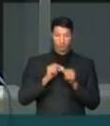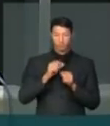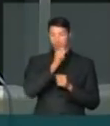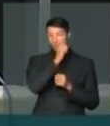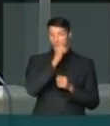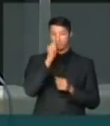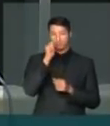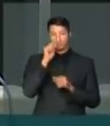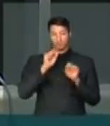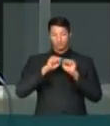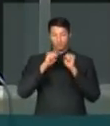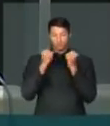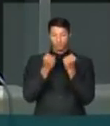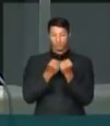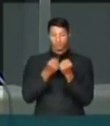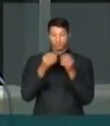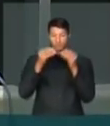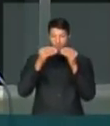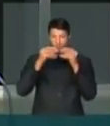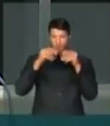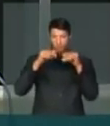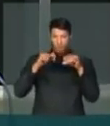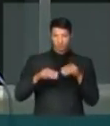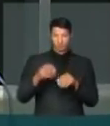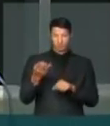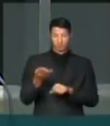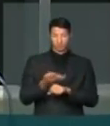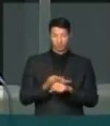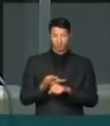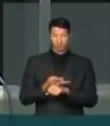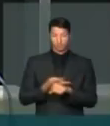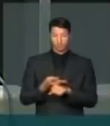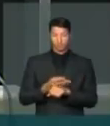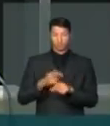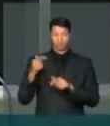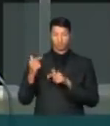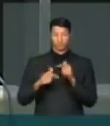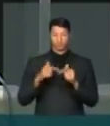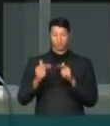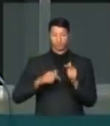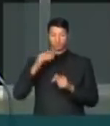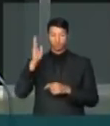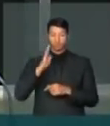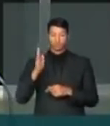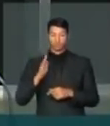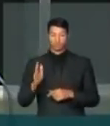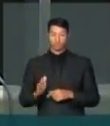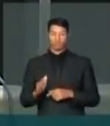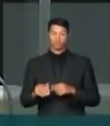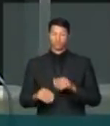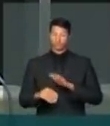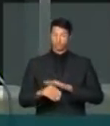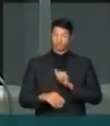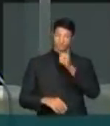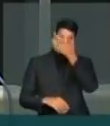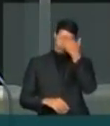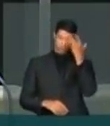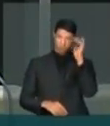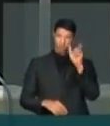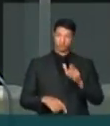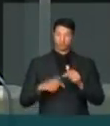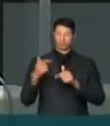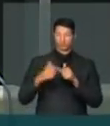Amapá o seminário Os Prejuízos da Terceirização para os Trabalhadores do Brasil. Chamamos os trabalhadores